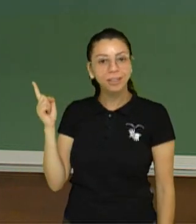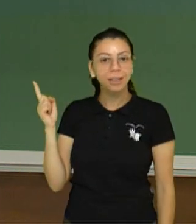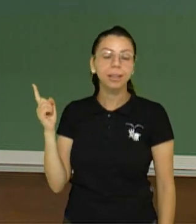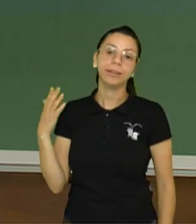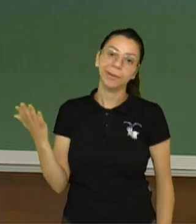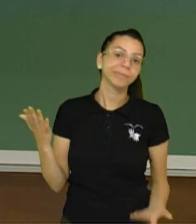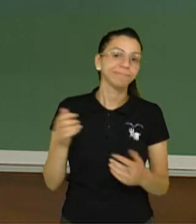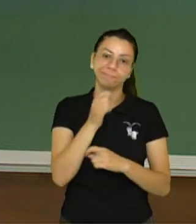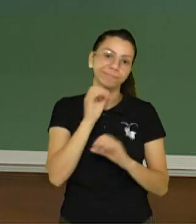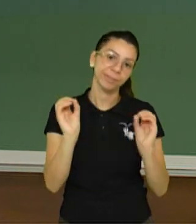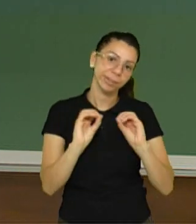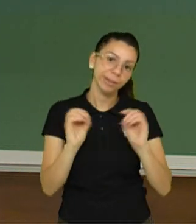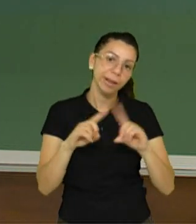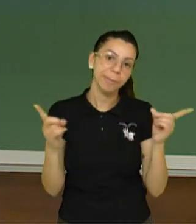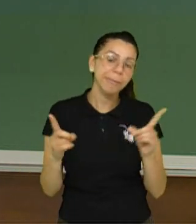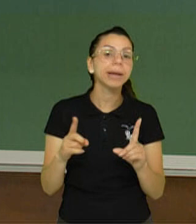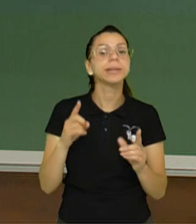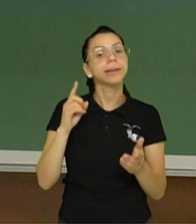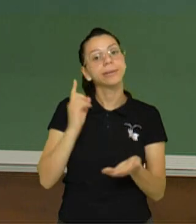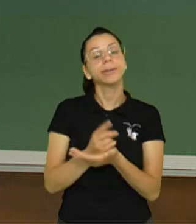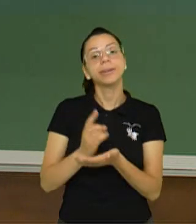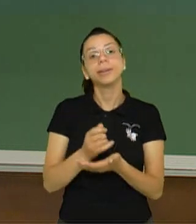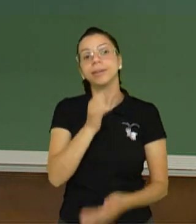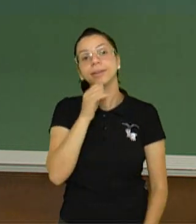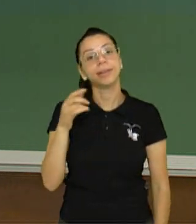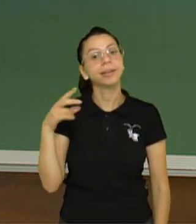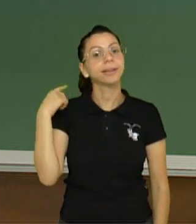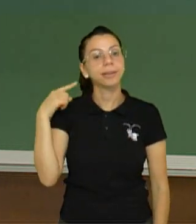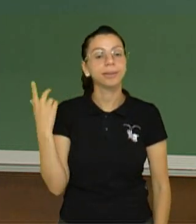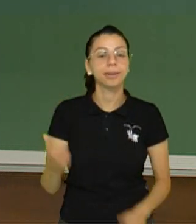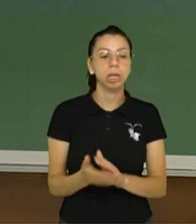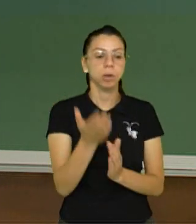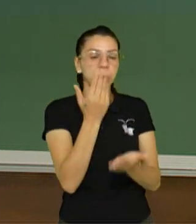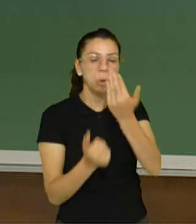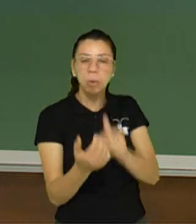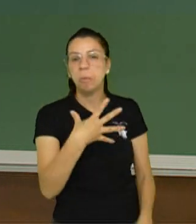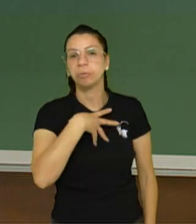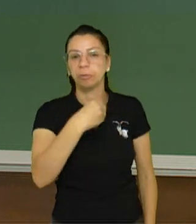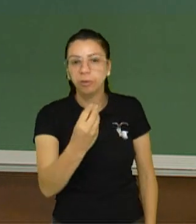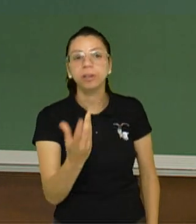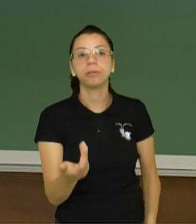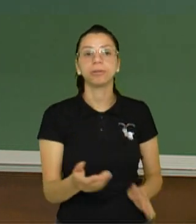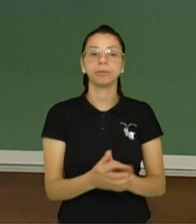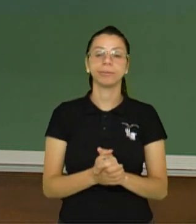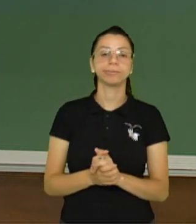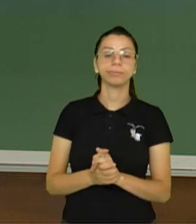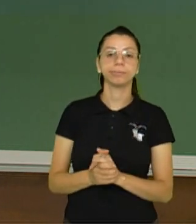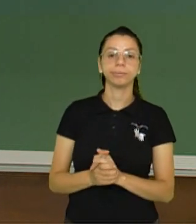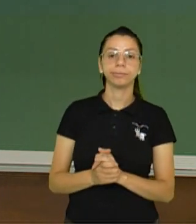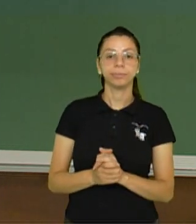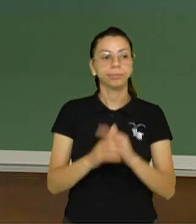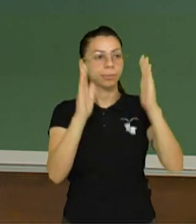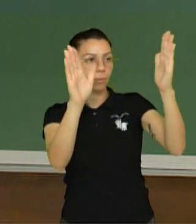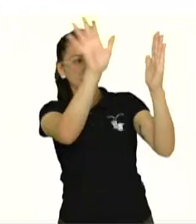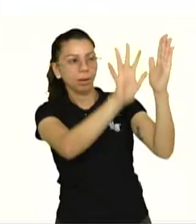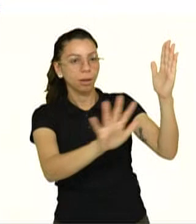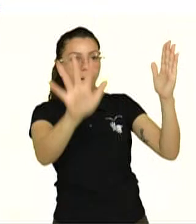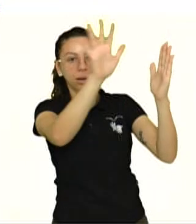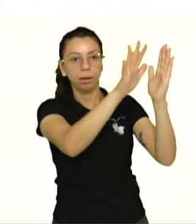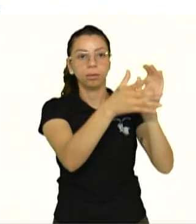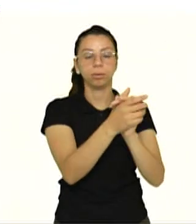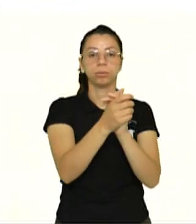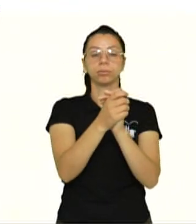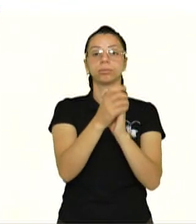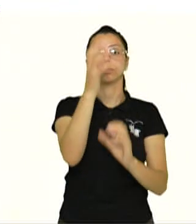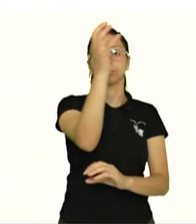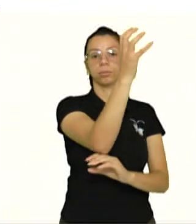ele é louco. Louco ao fazer isso, né, de devorar os seus próprios filhos. Daí tem essa outra imagem, Farol de Belrock, de